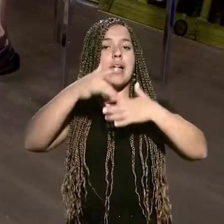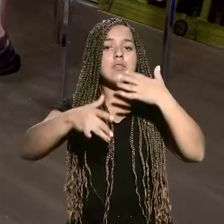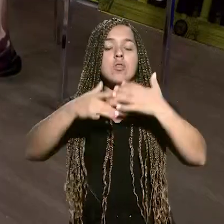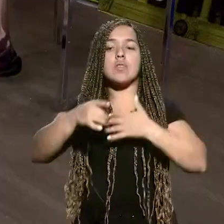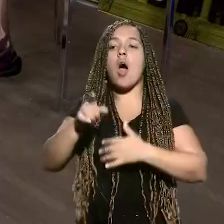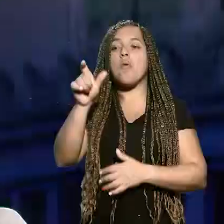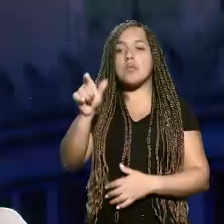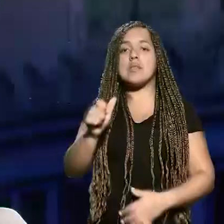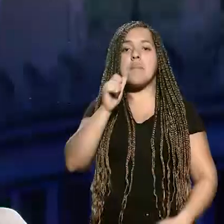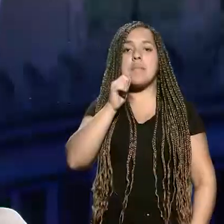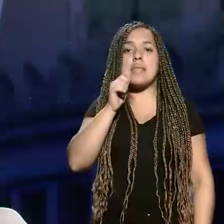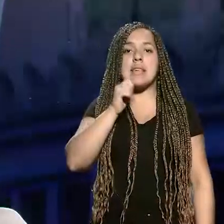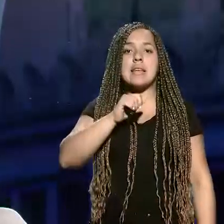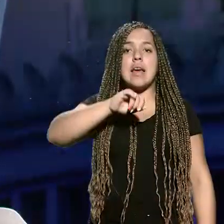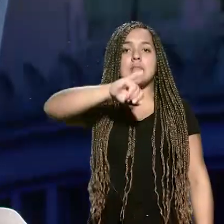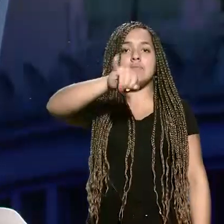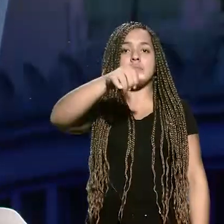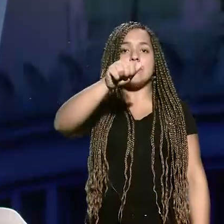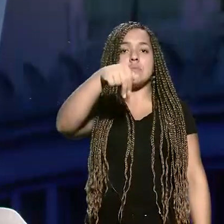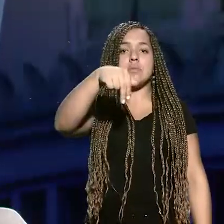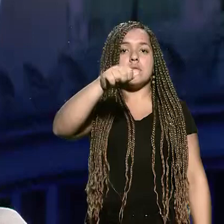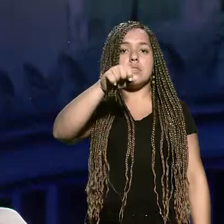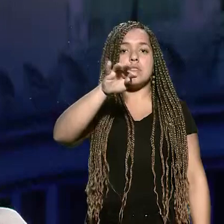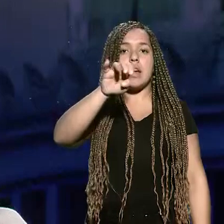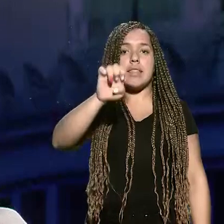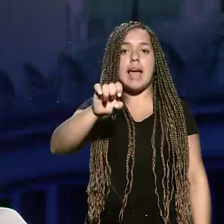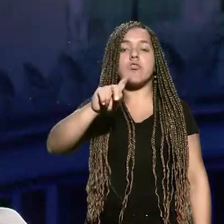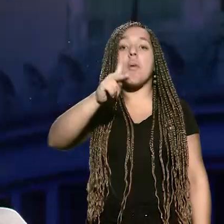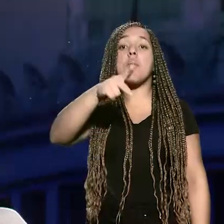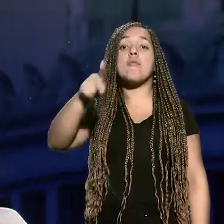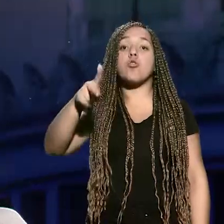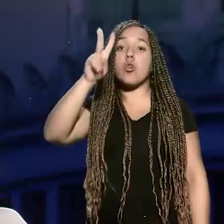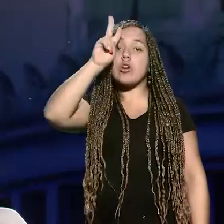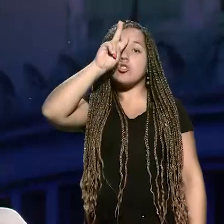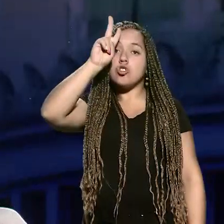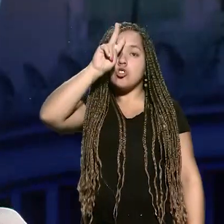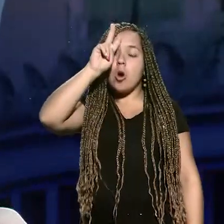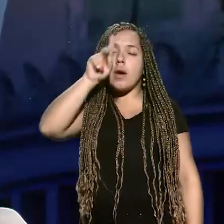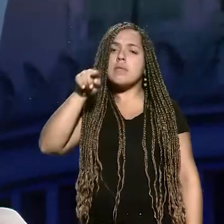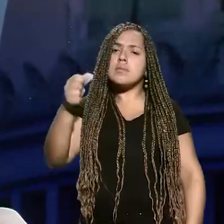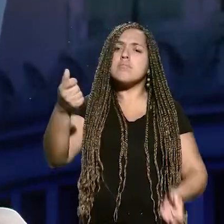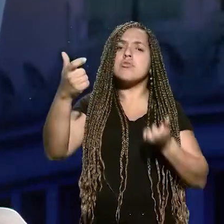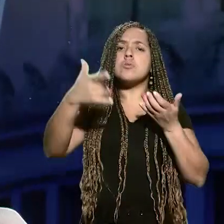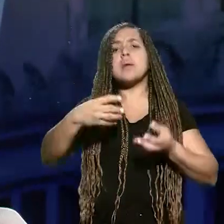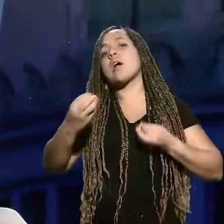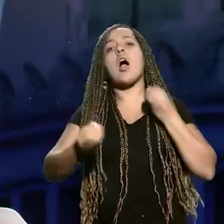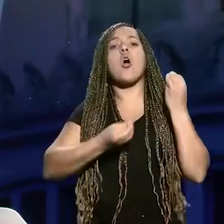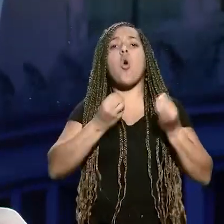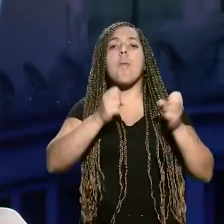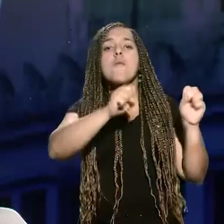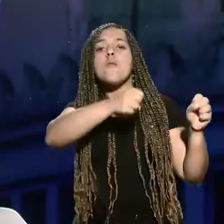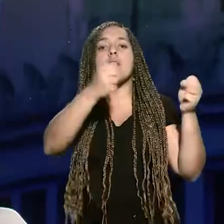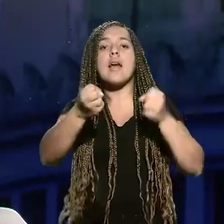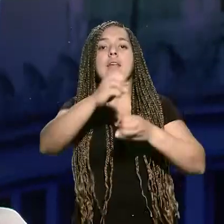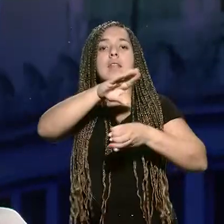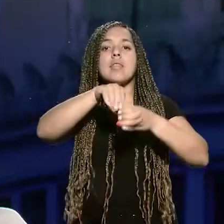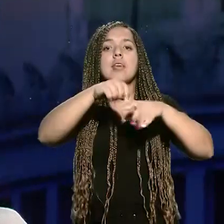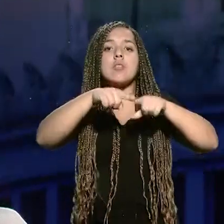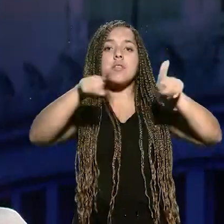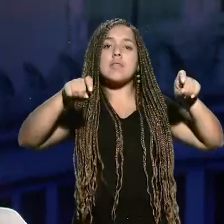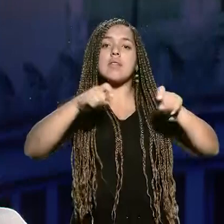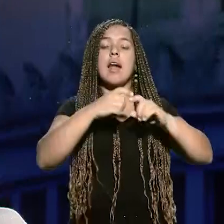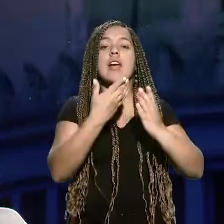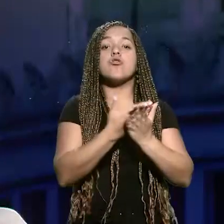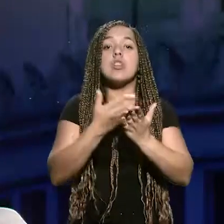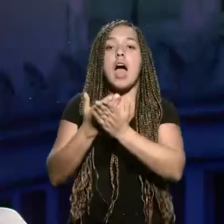mestre em Educação. Eu queria que você falasse um pouquinho sobre a importância de fortalecer em sala de aula, né,